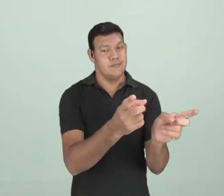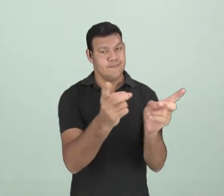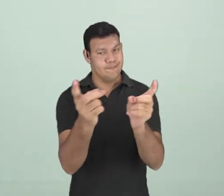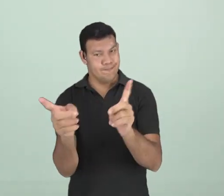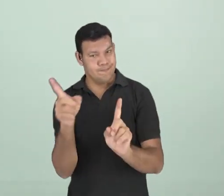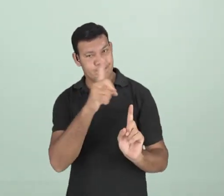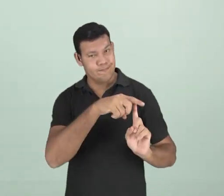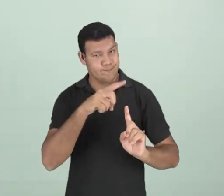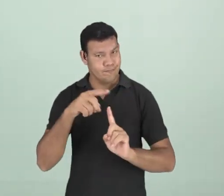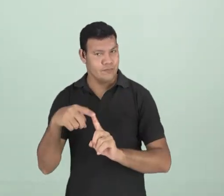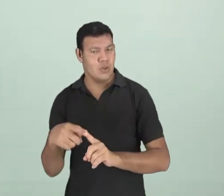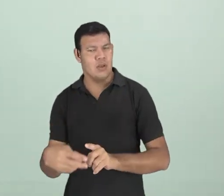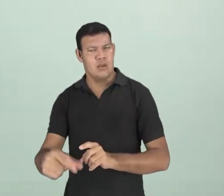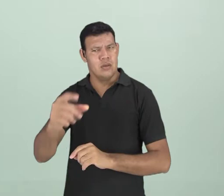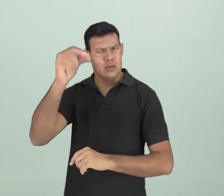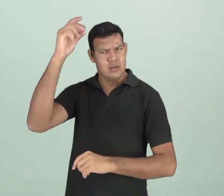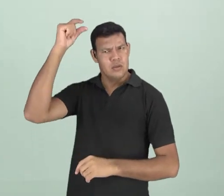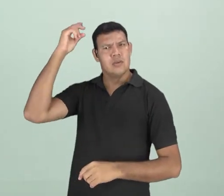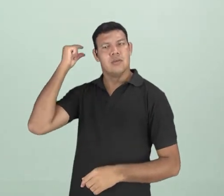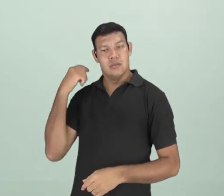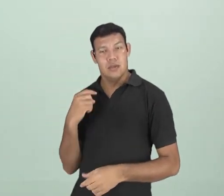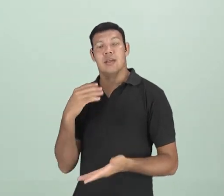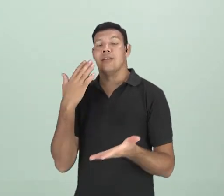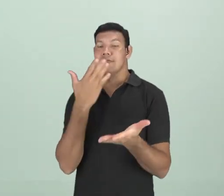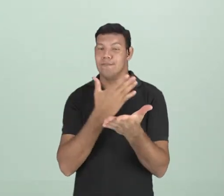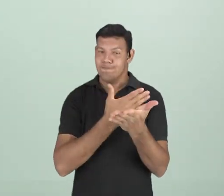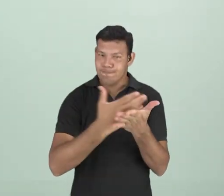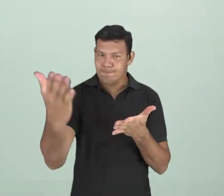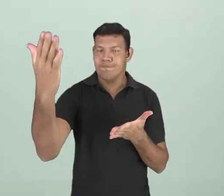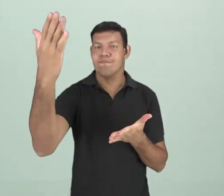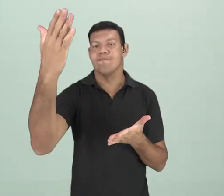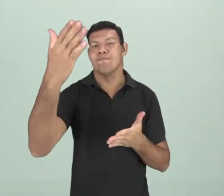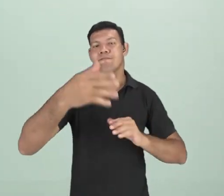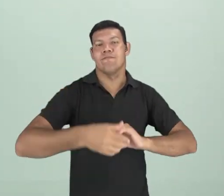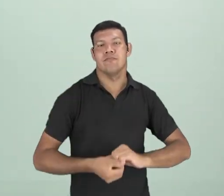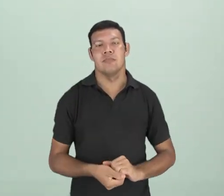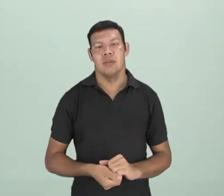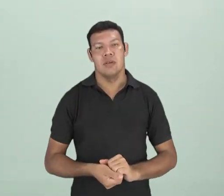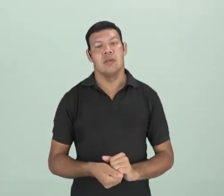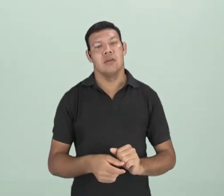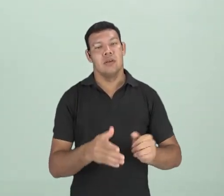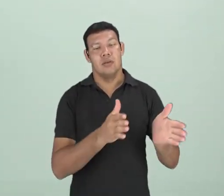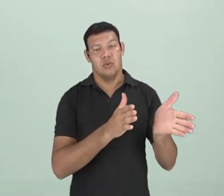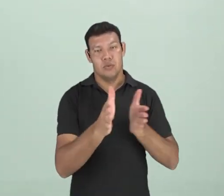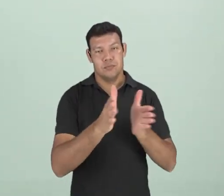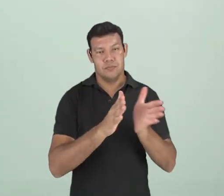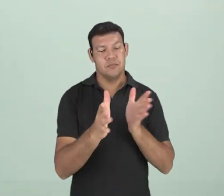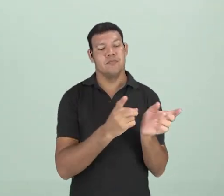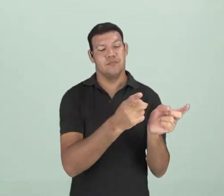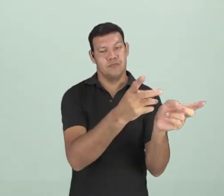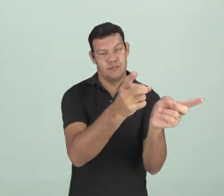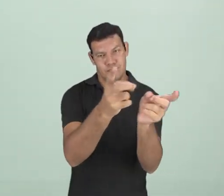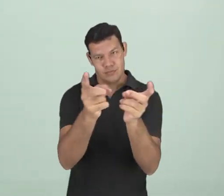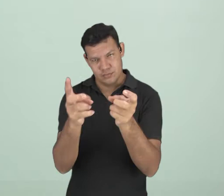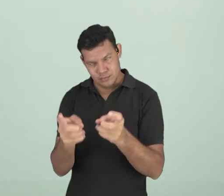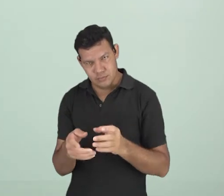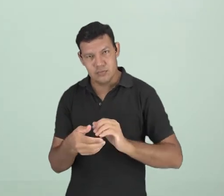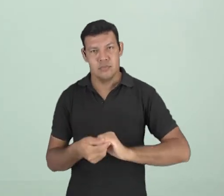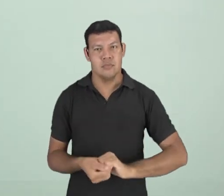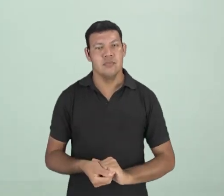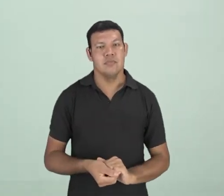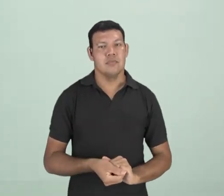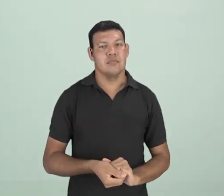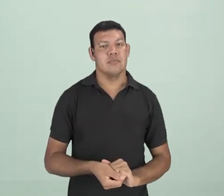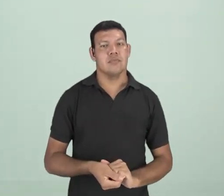comerciais mais antigos do mundo. Na verdade, é aí que se dá início ao processo de comércio, certo? De